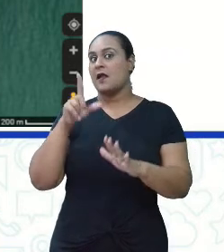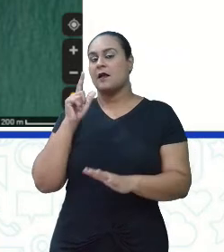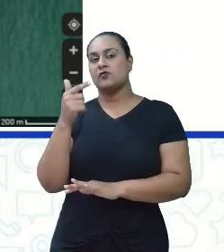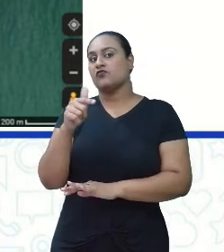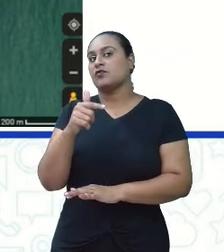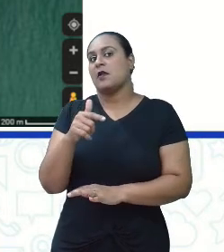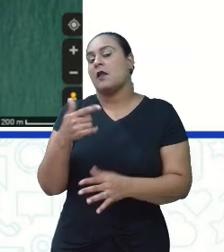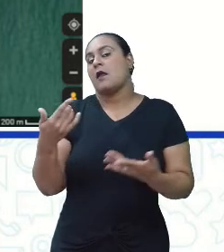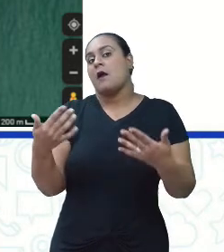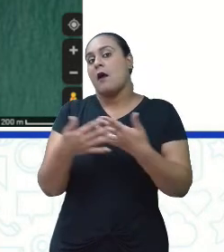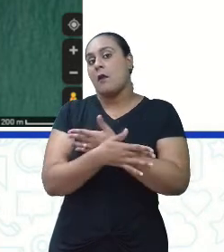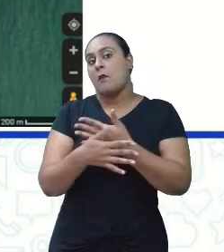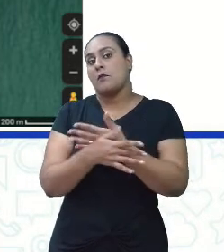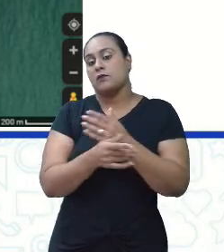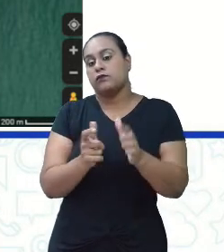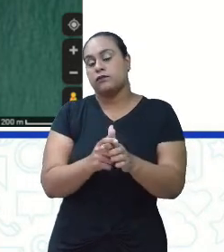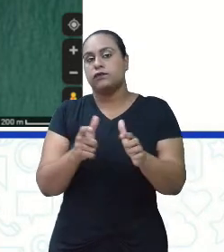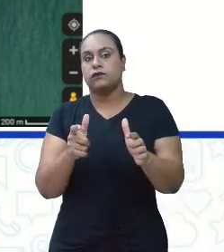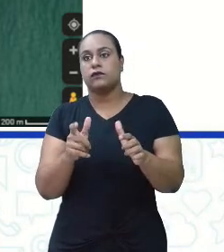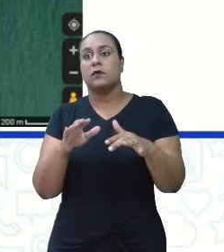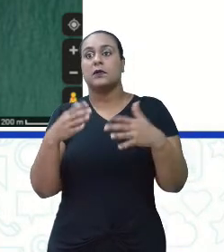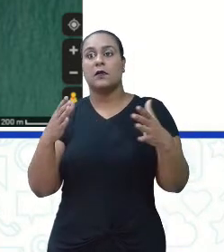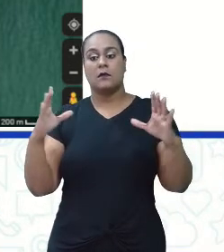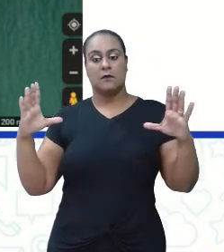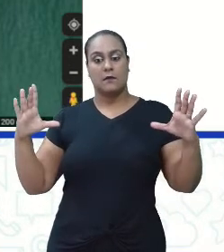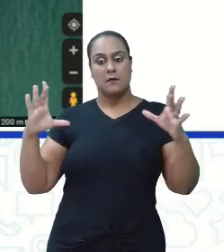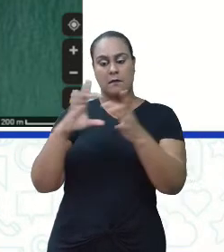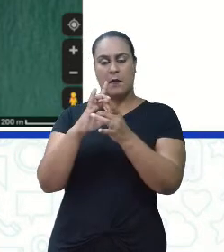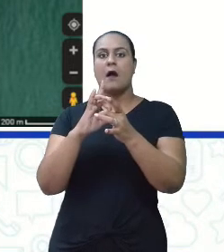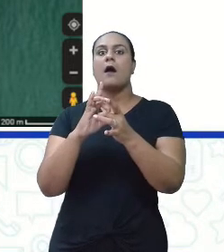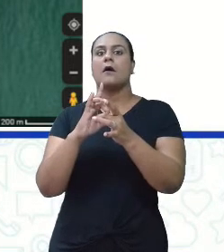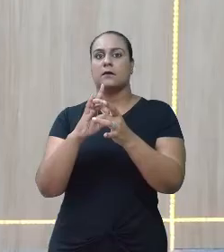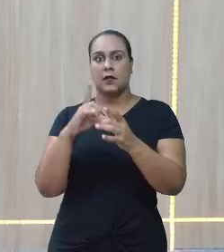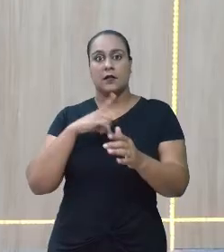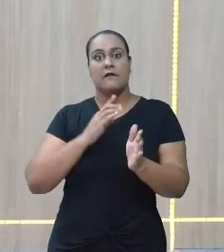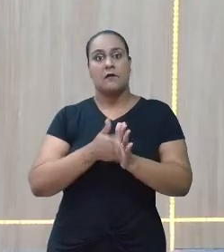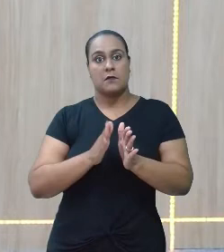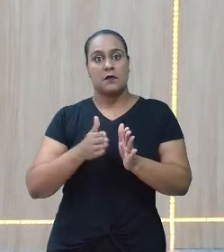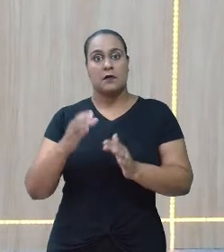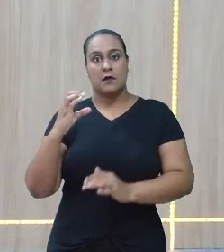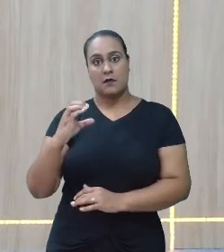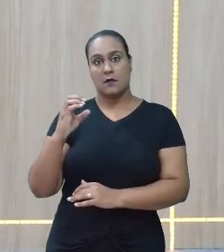ao processo de urbanização, essas malhas se encontraram e aí formou o processo de